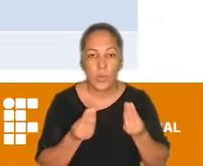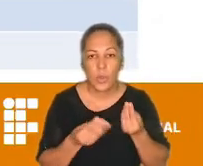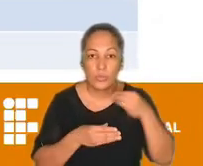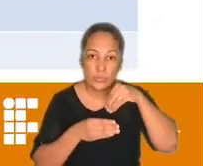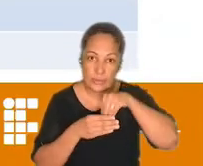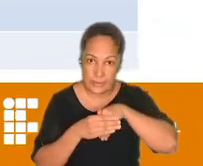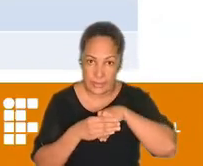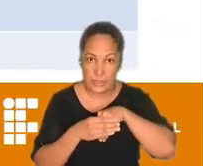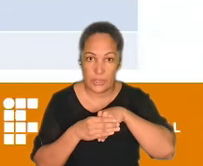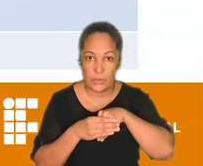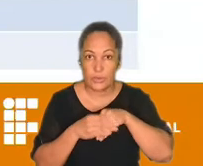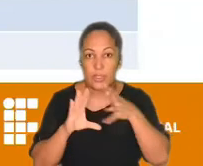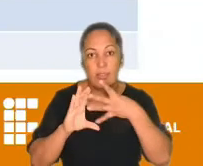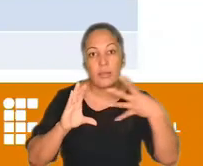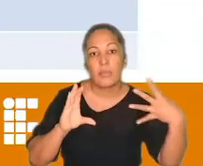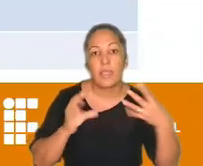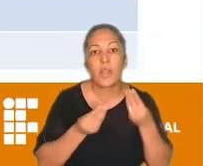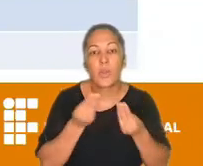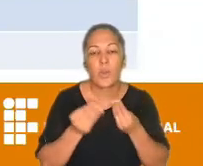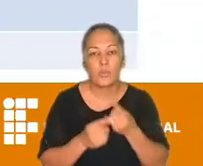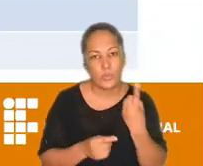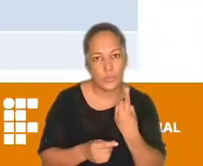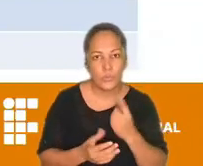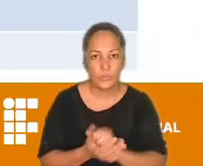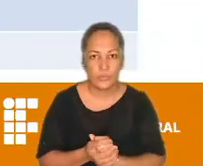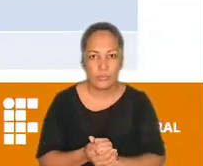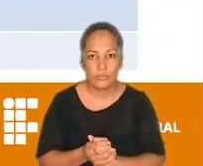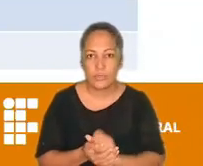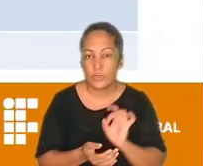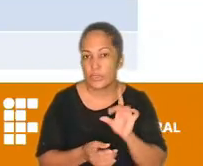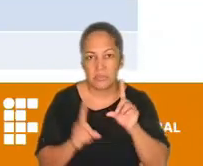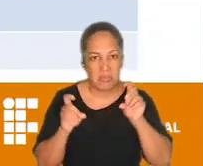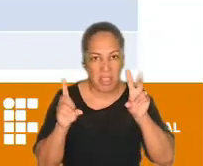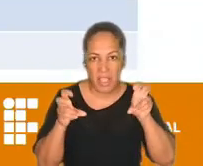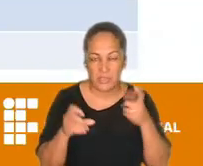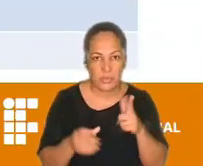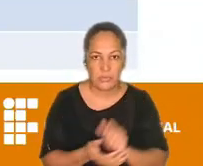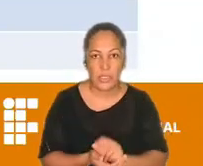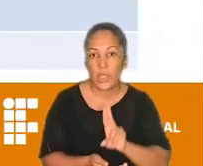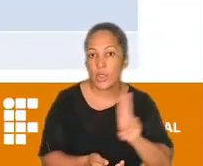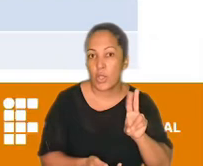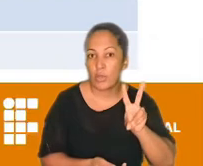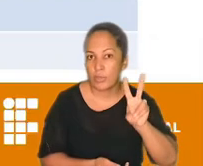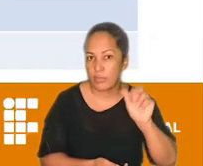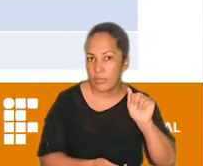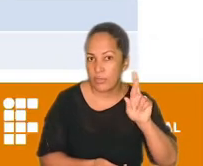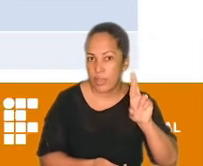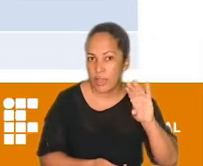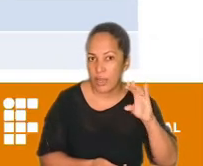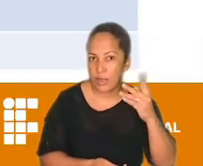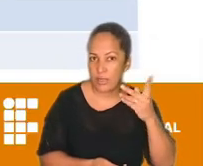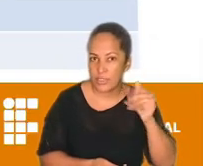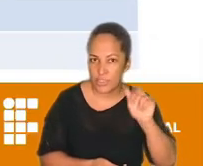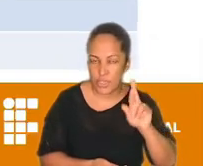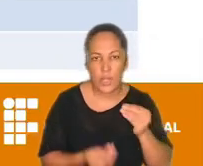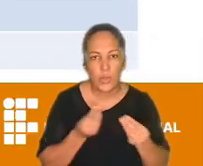da tabela? Como é que ficaria? Sem aspas, tá vendo? Nome, varchar. Como é que ficaria isso? Entre